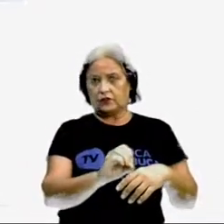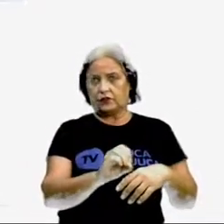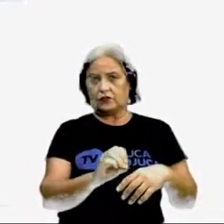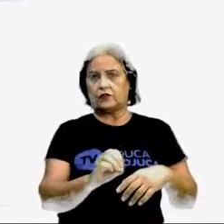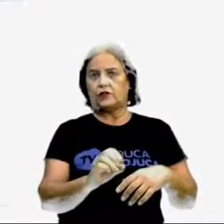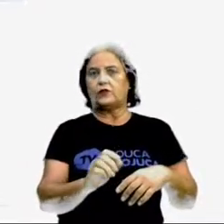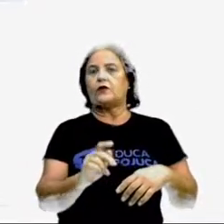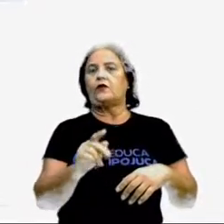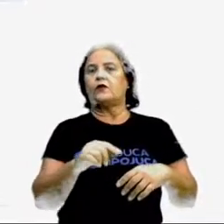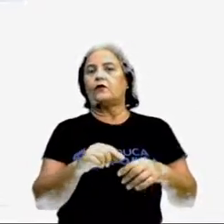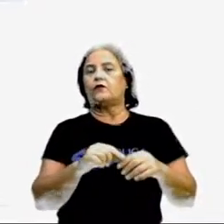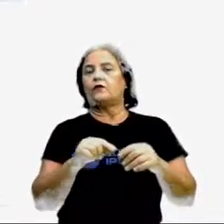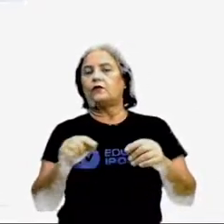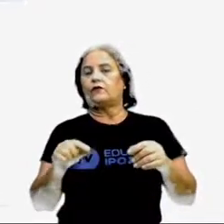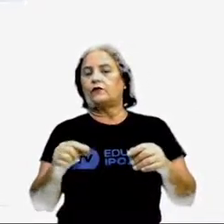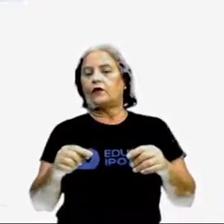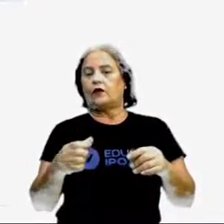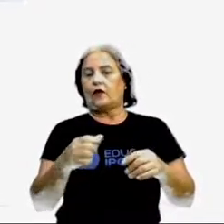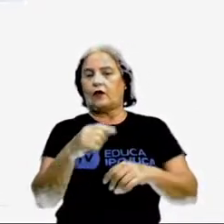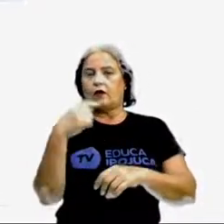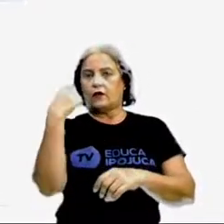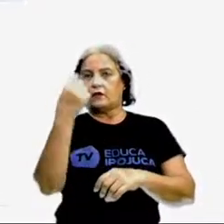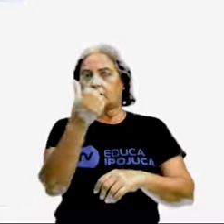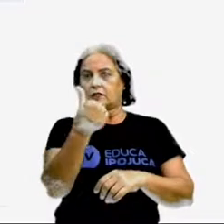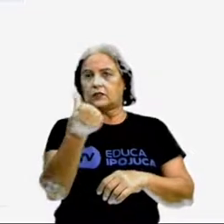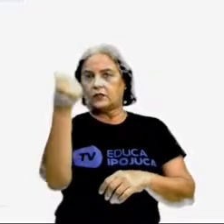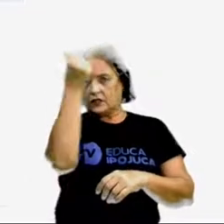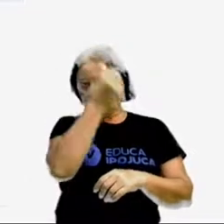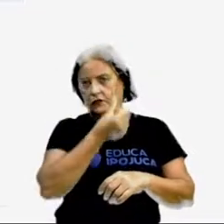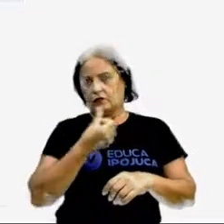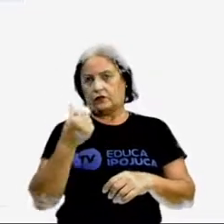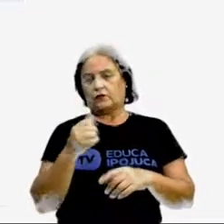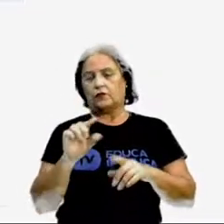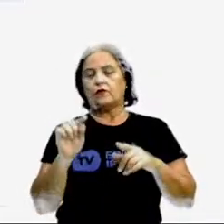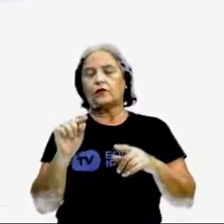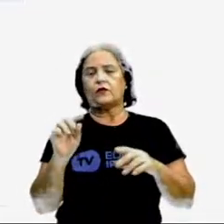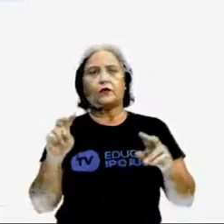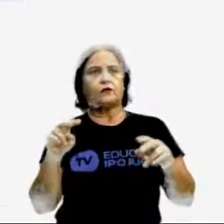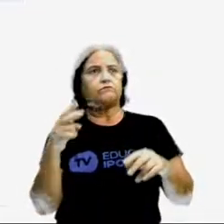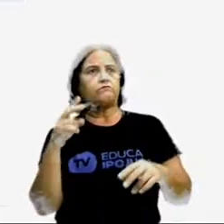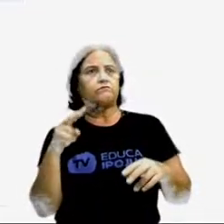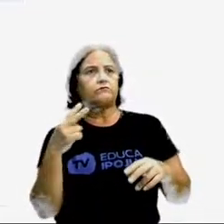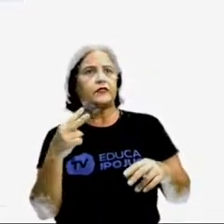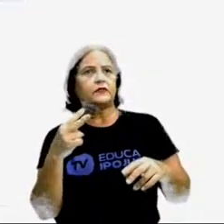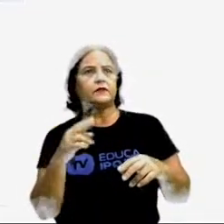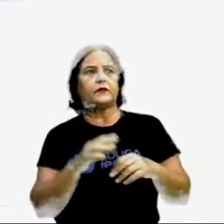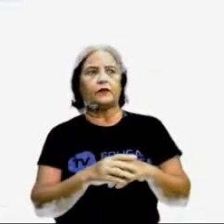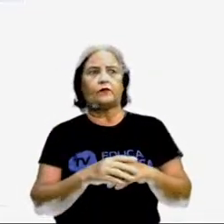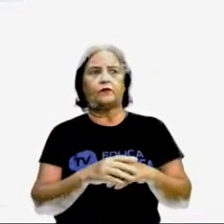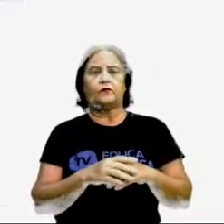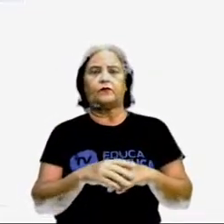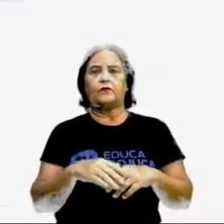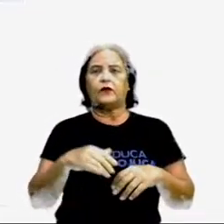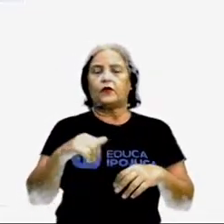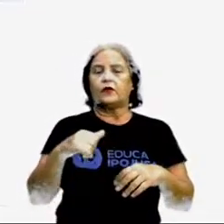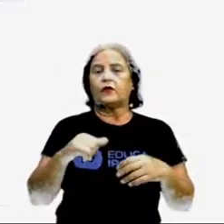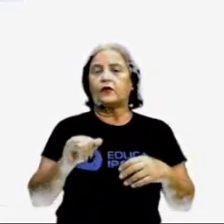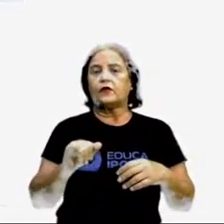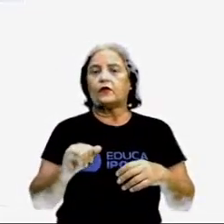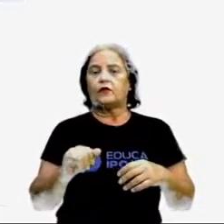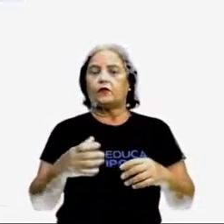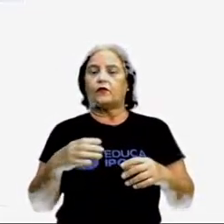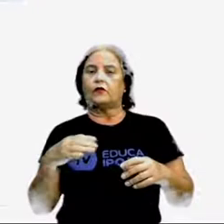percurso foi de 6 horas. O que Mariana notou? Olha aí o que Mariana notou. Que quando